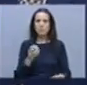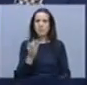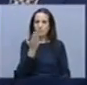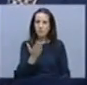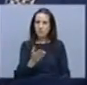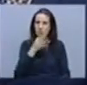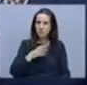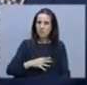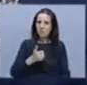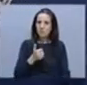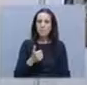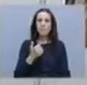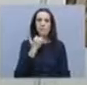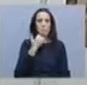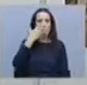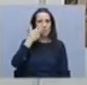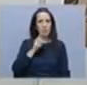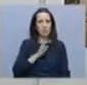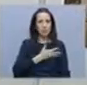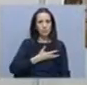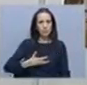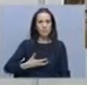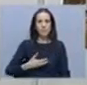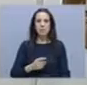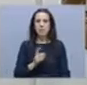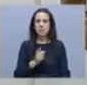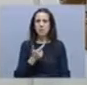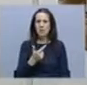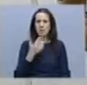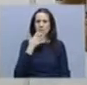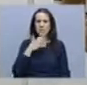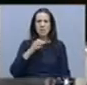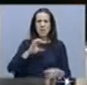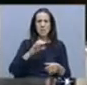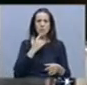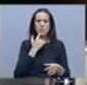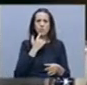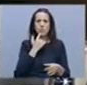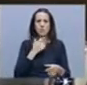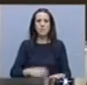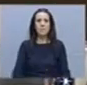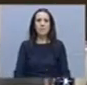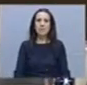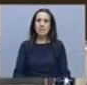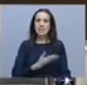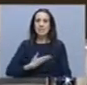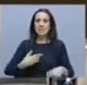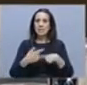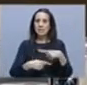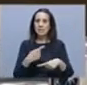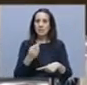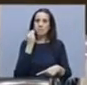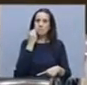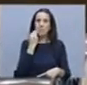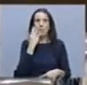você diz, e bem, temperar sempre de um dia para o outro, claro. É lá, está de sal, é. Os pratos tradicionais têm este